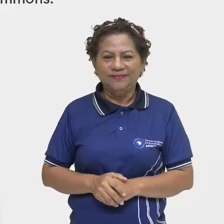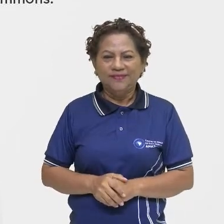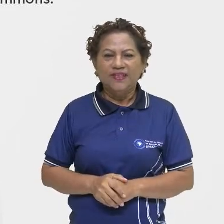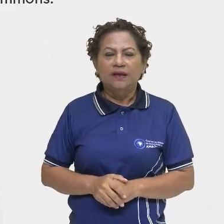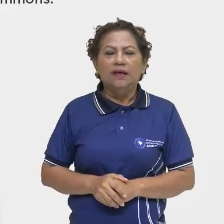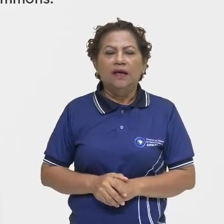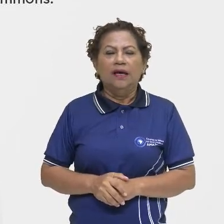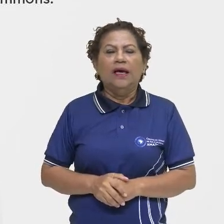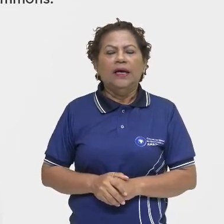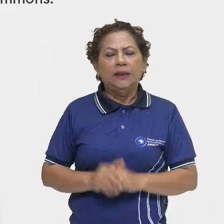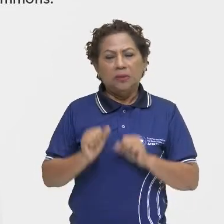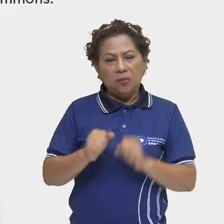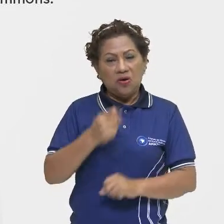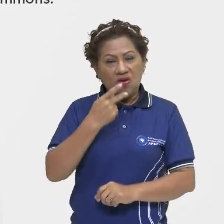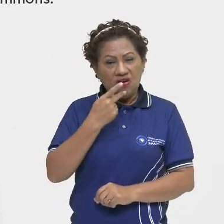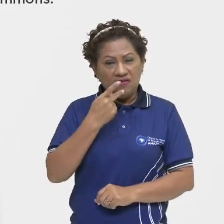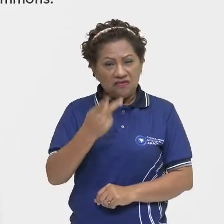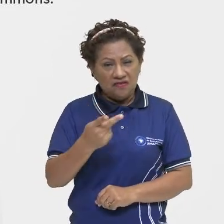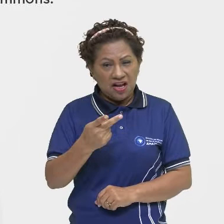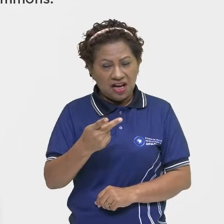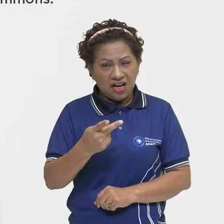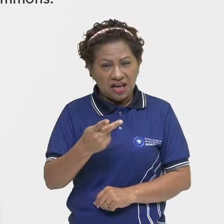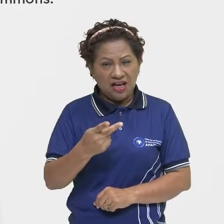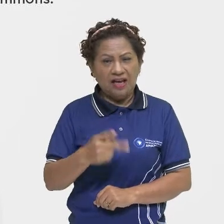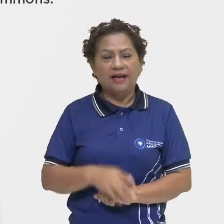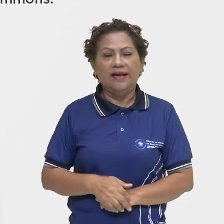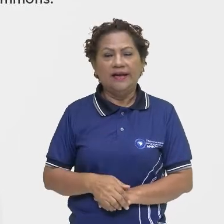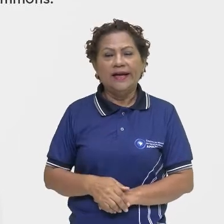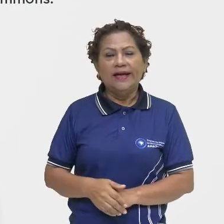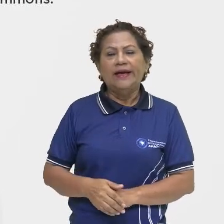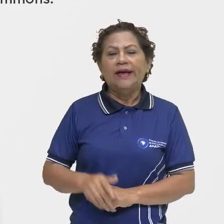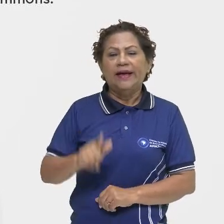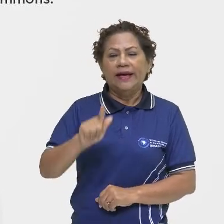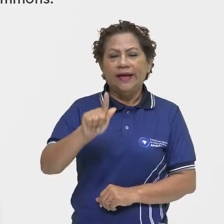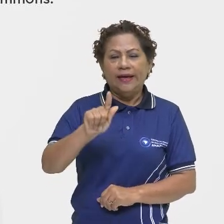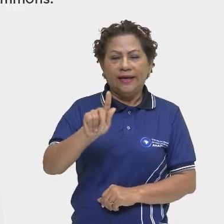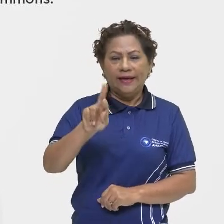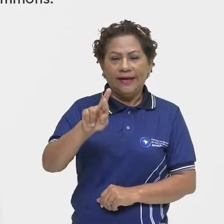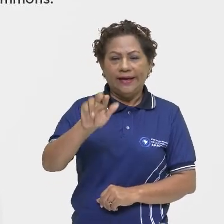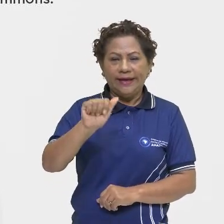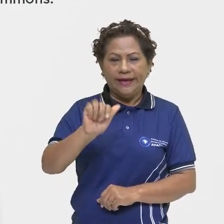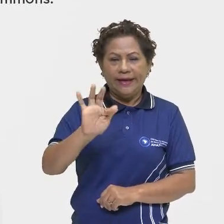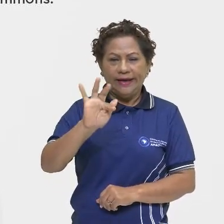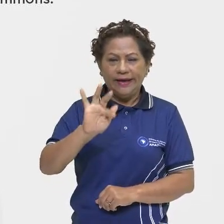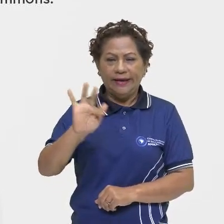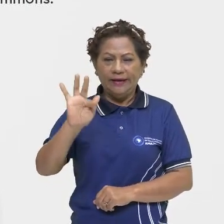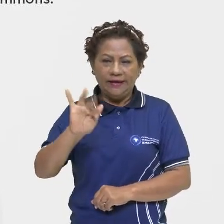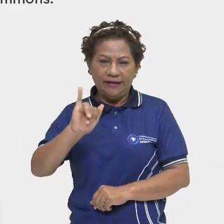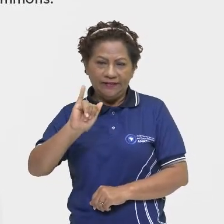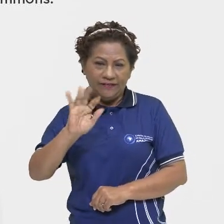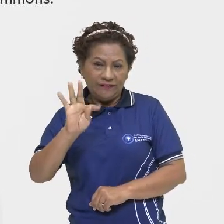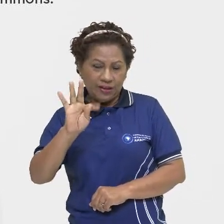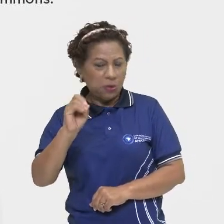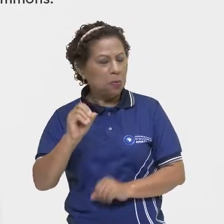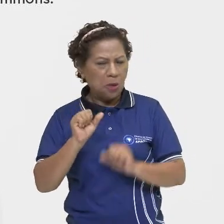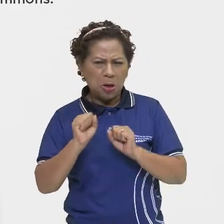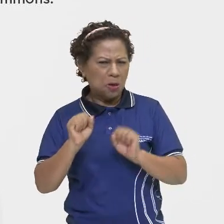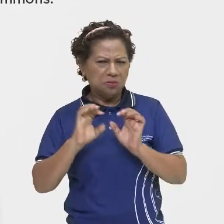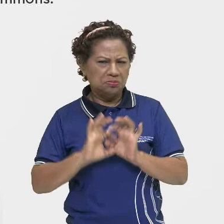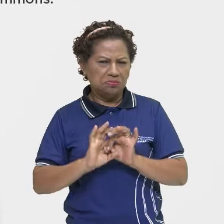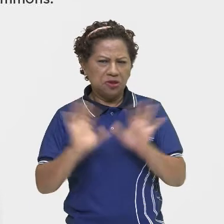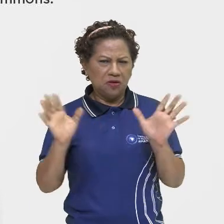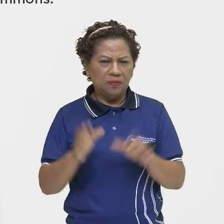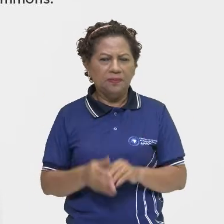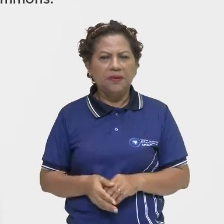Ele também pode ser chamado de grafito ou grafite. Então, olha só, começou mais uma representação. Olha com atenção essa